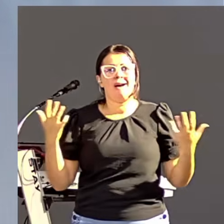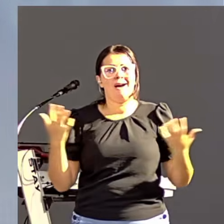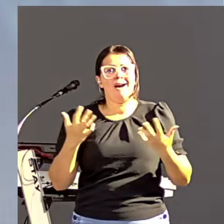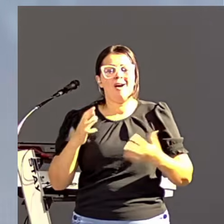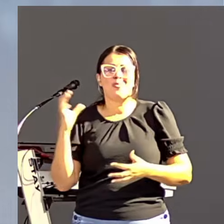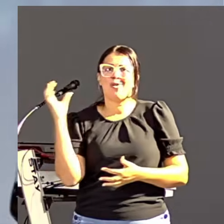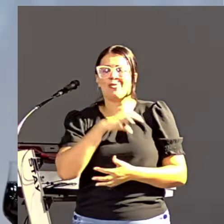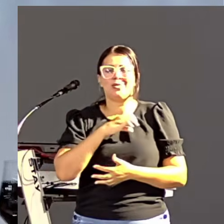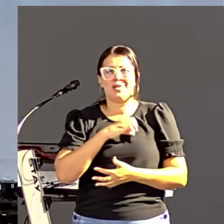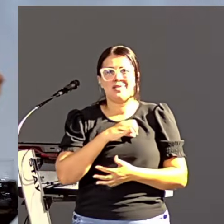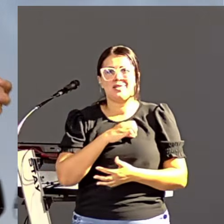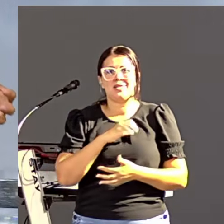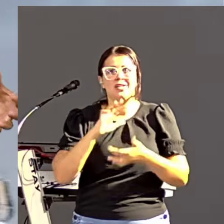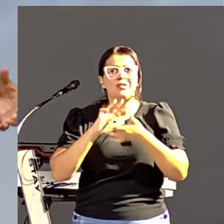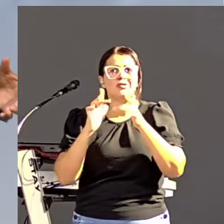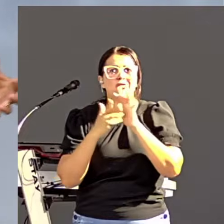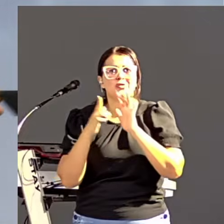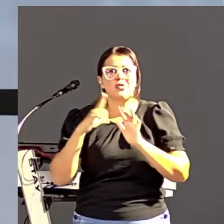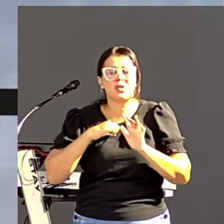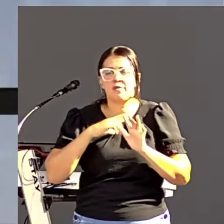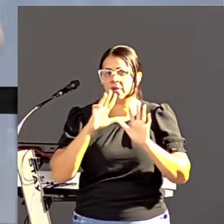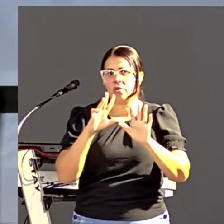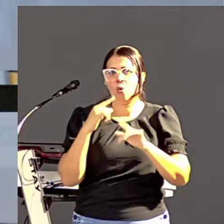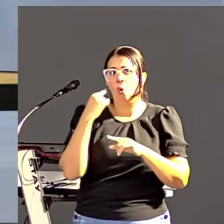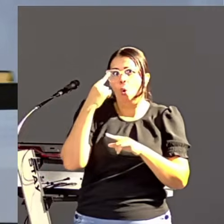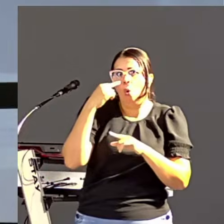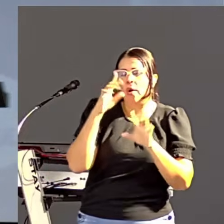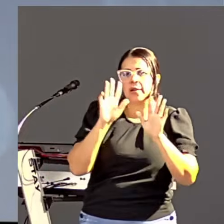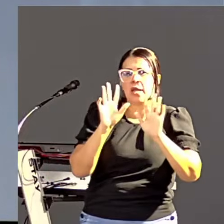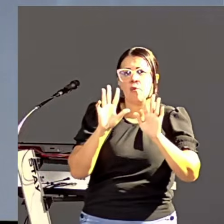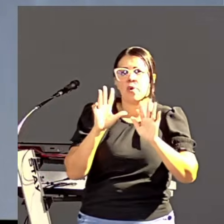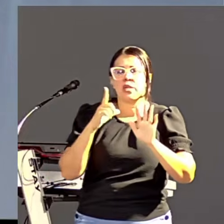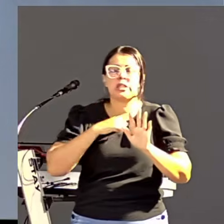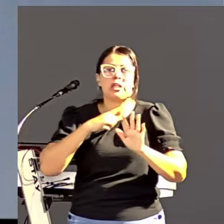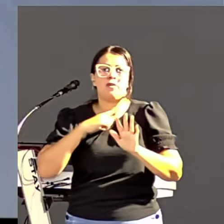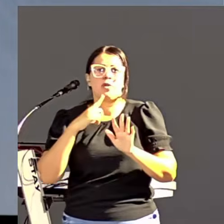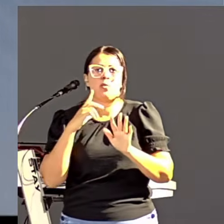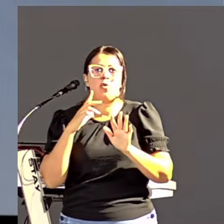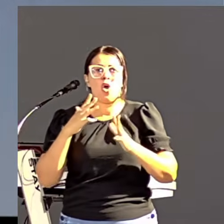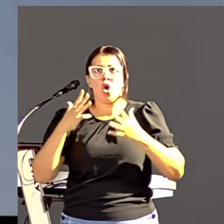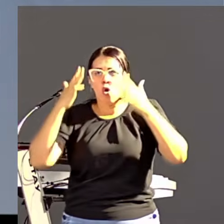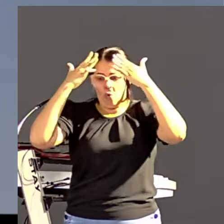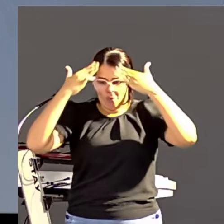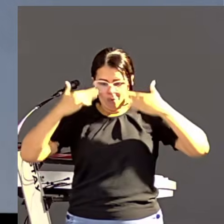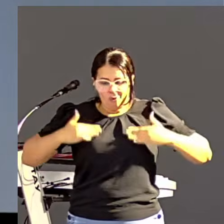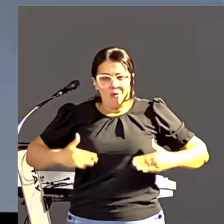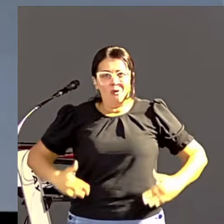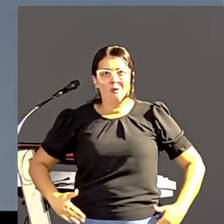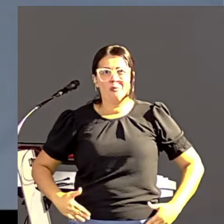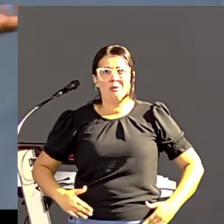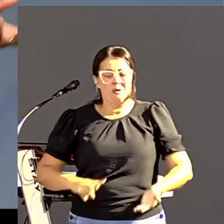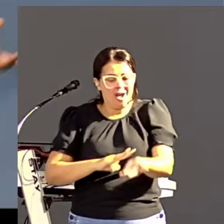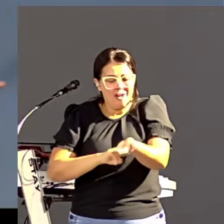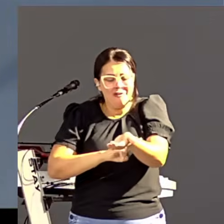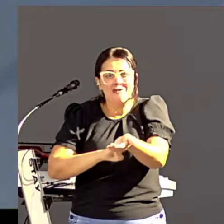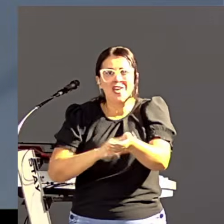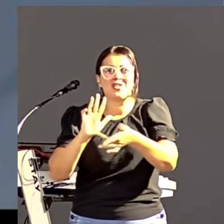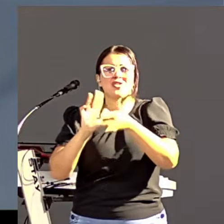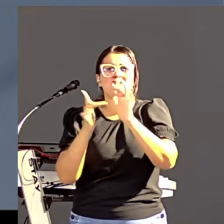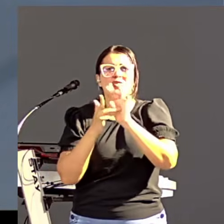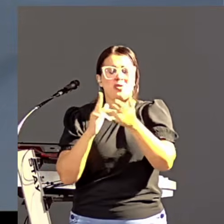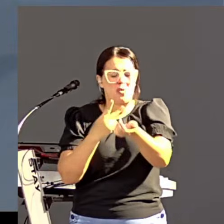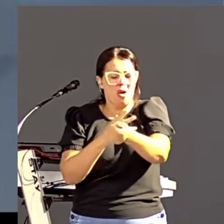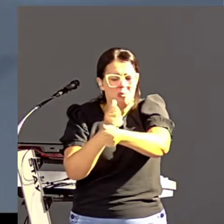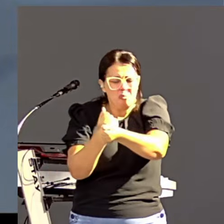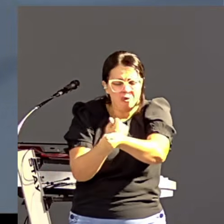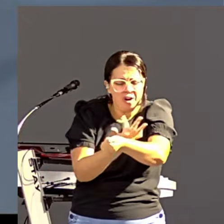imediatamente. Jesus não teve um derrame ocular, ele teve um derrame praticamente em todo o corpo, né? Os vasos explodiram.